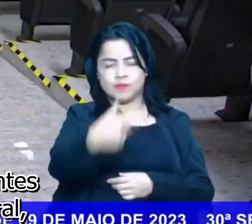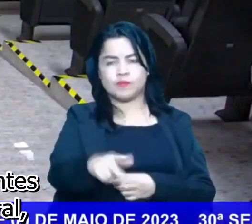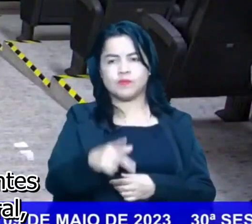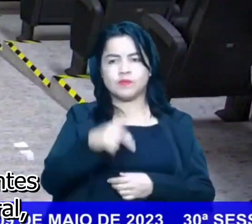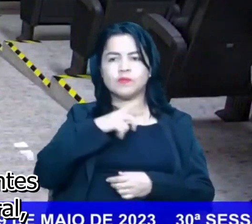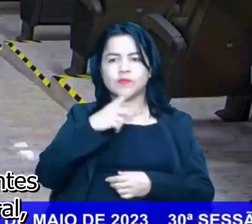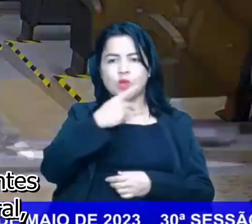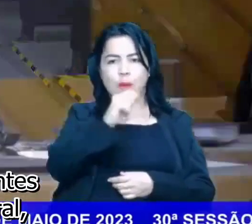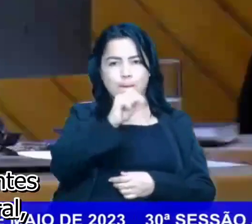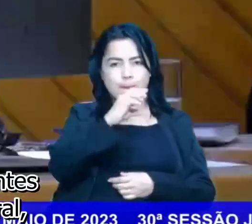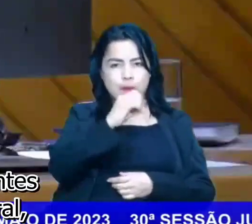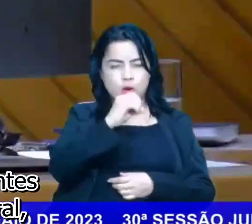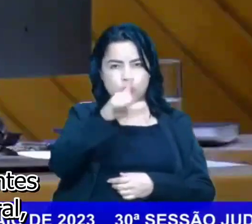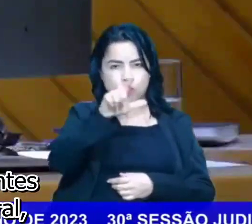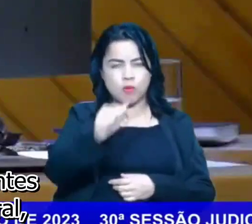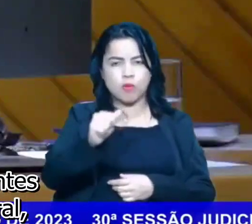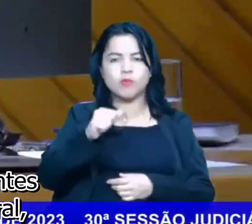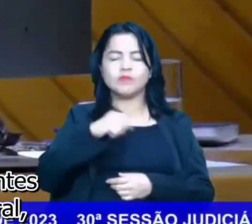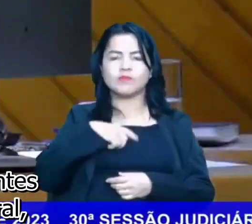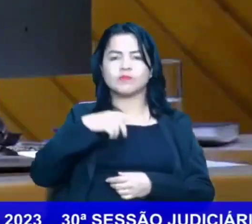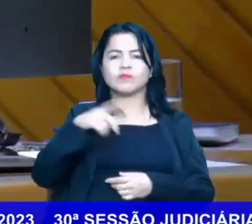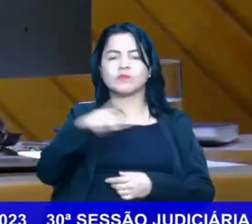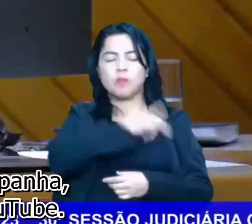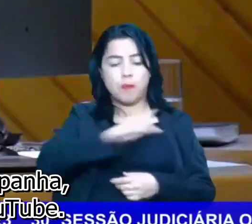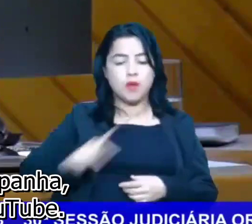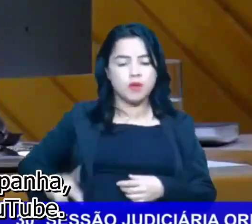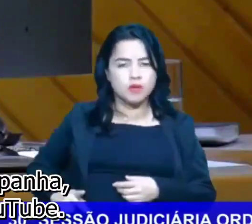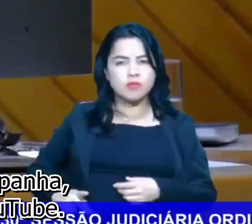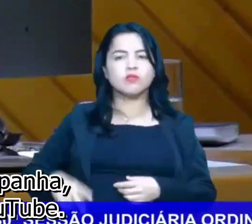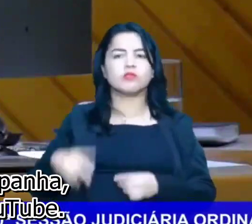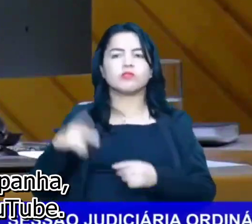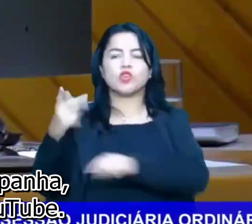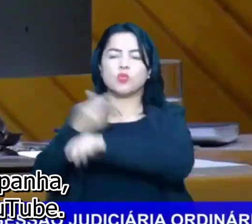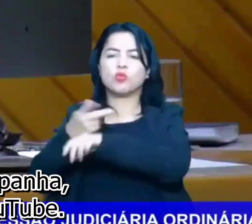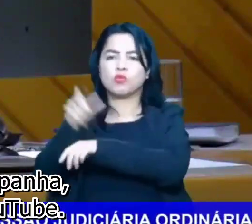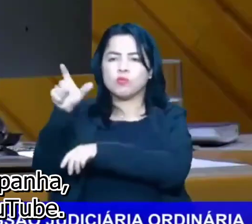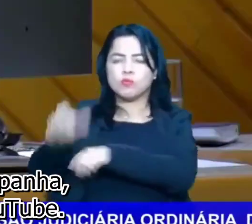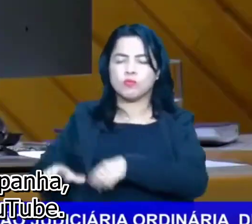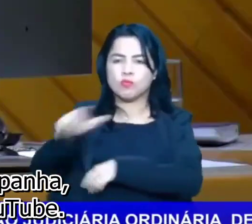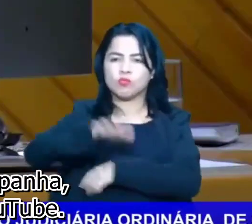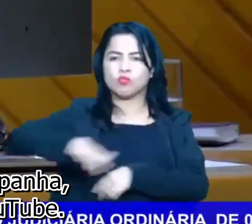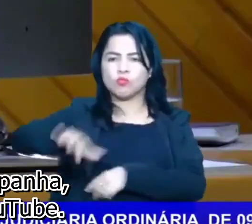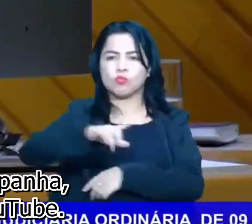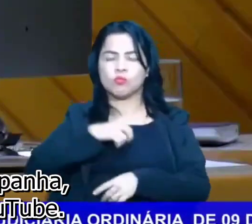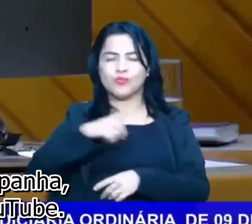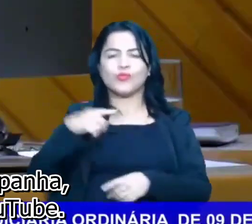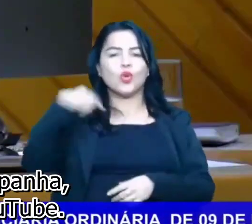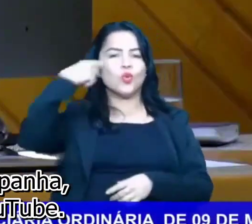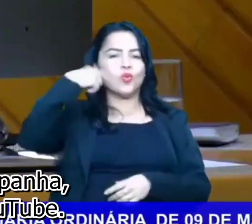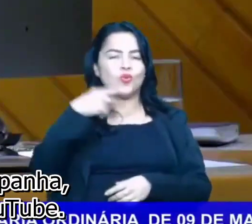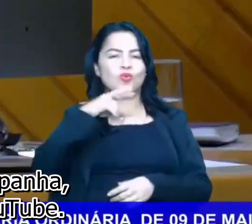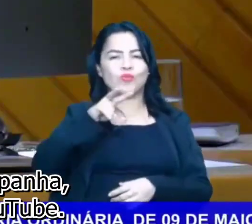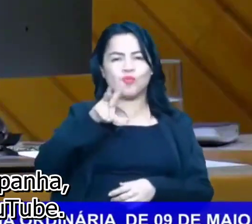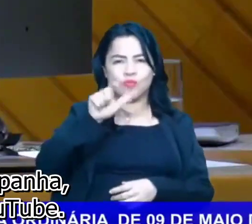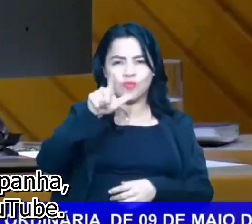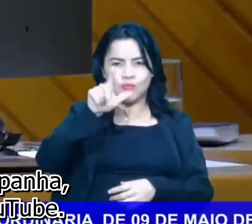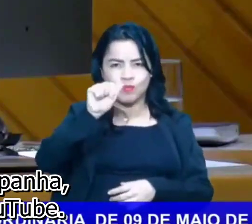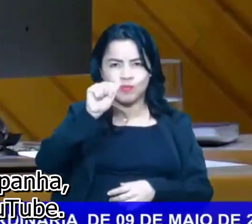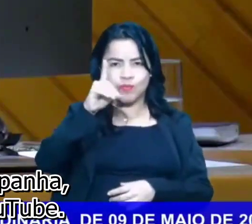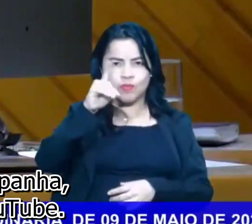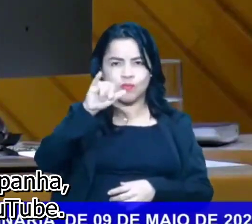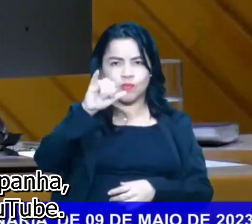Reis Pares, doutor procurador regional eleitoral. Imagem direcionada à doutora Paola. Vladimir Belmiro, que aqui nos acompanha, a todos que nos assistem